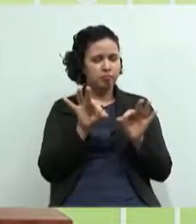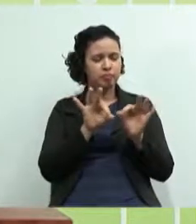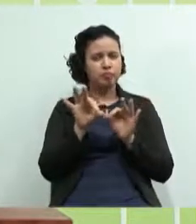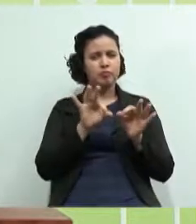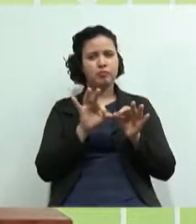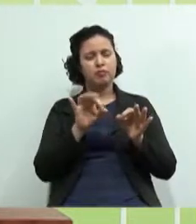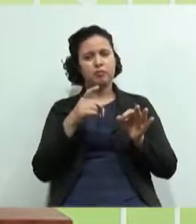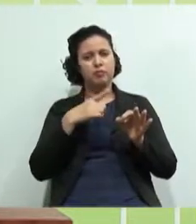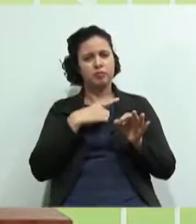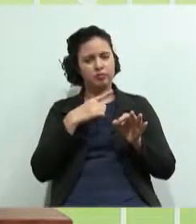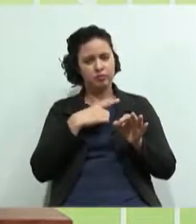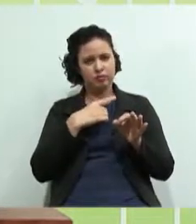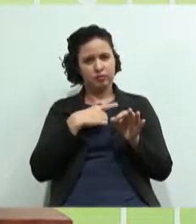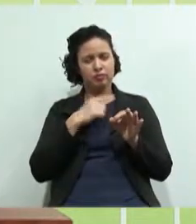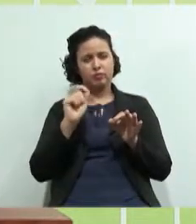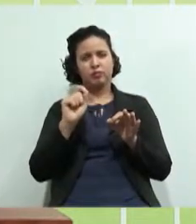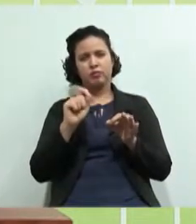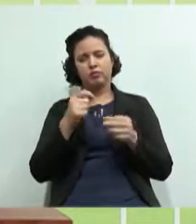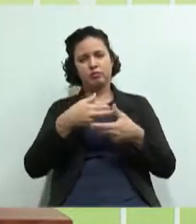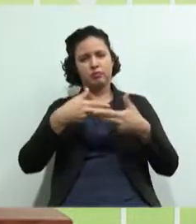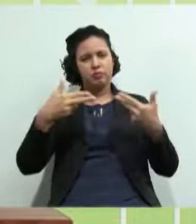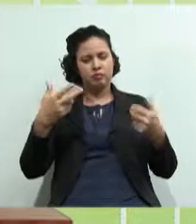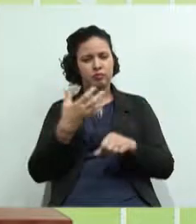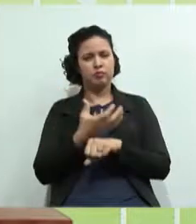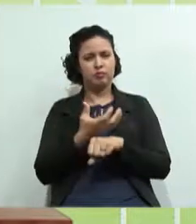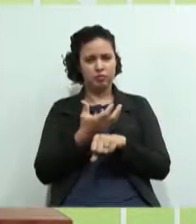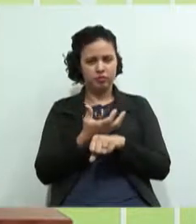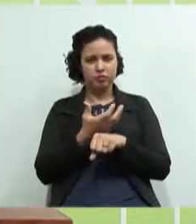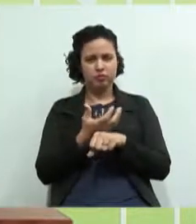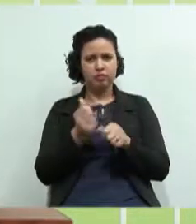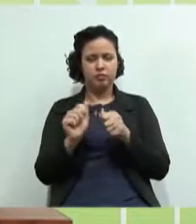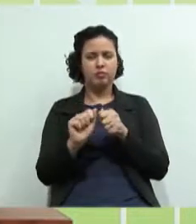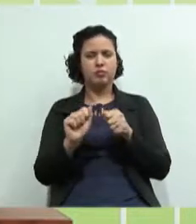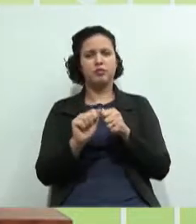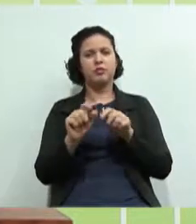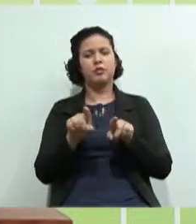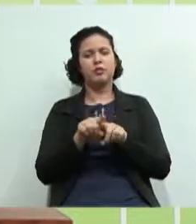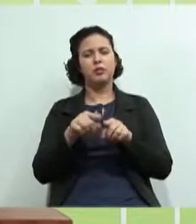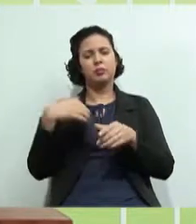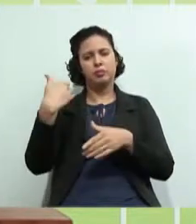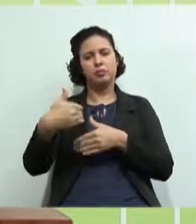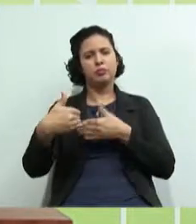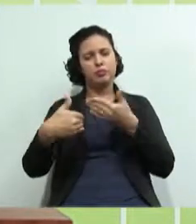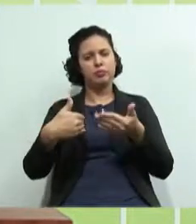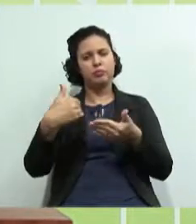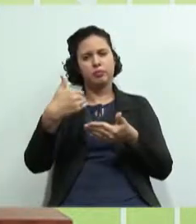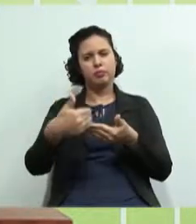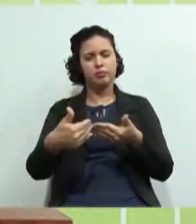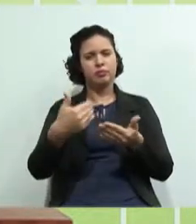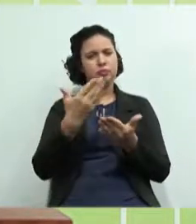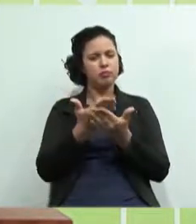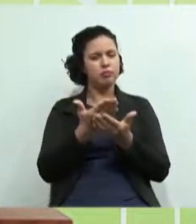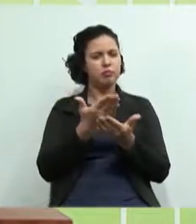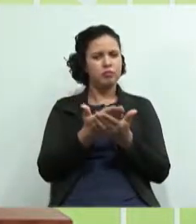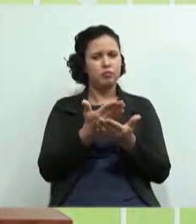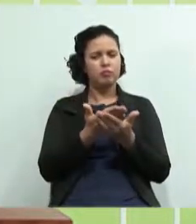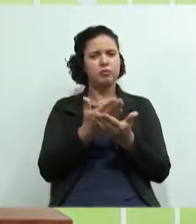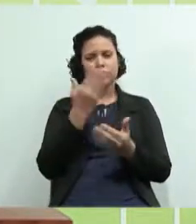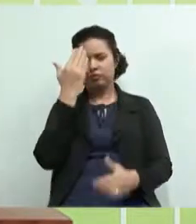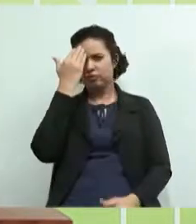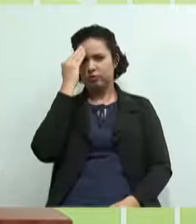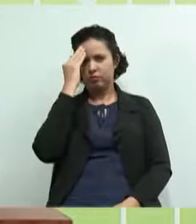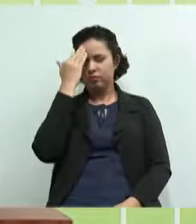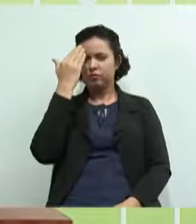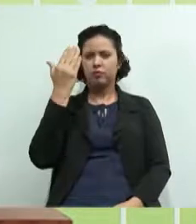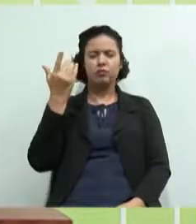existir X disciplinas para você cursar, e é claro, conforme você ir cursando, você vai entendendo ainda mais o conteúdo, e lá